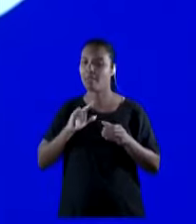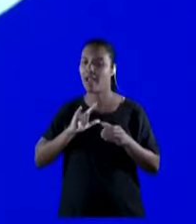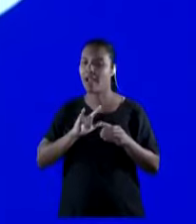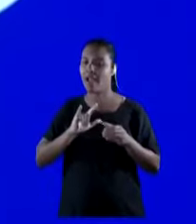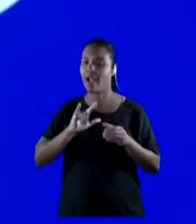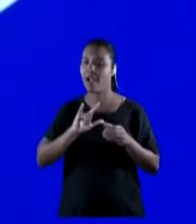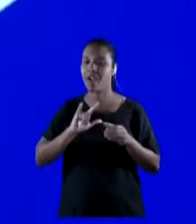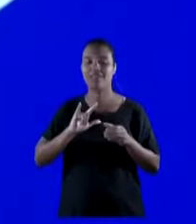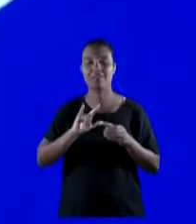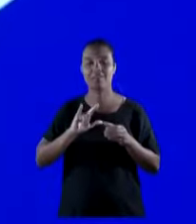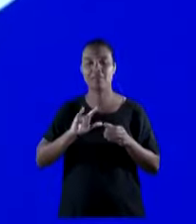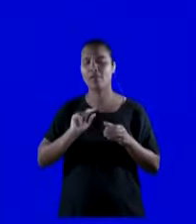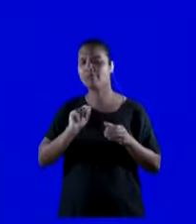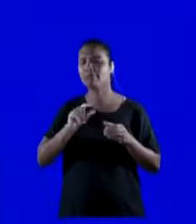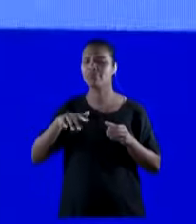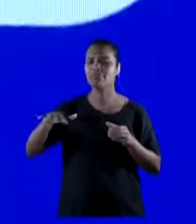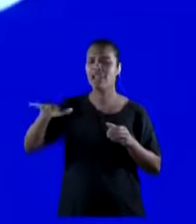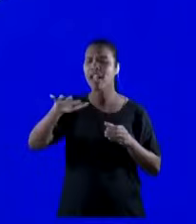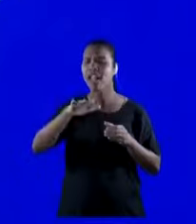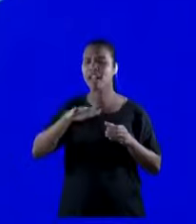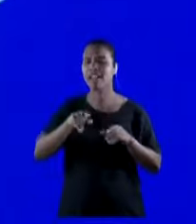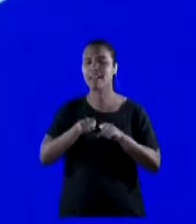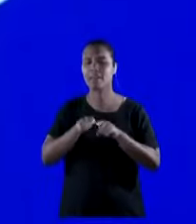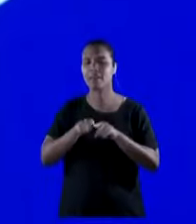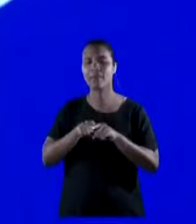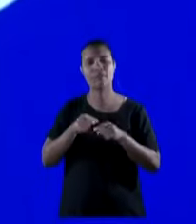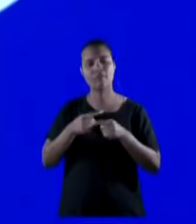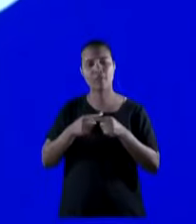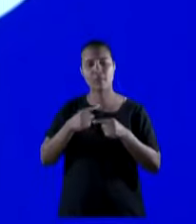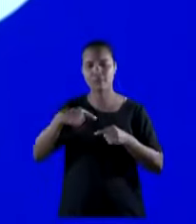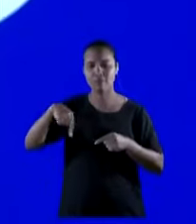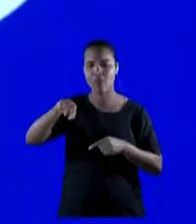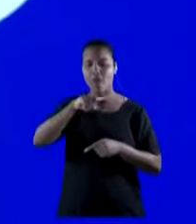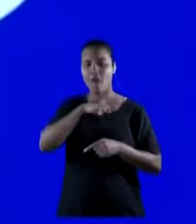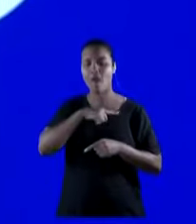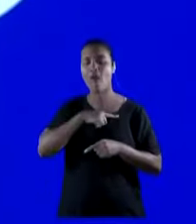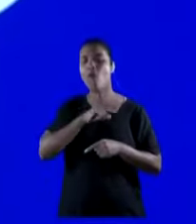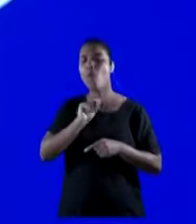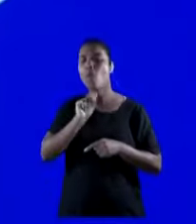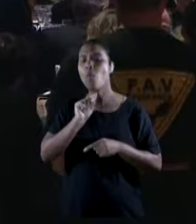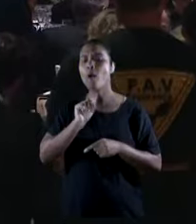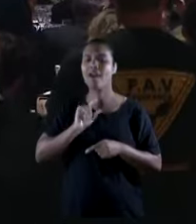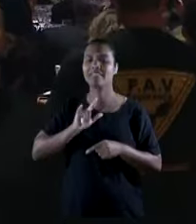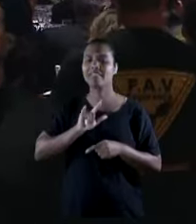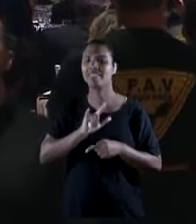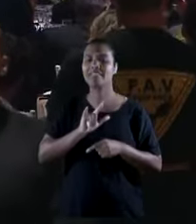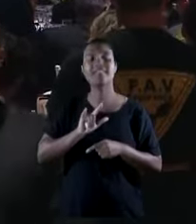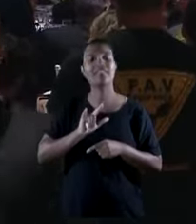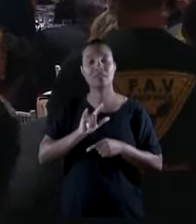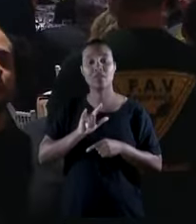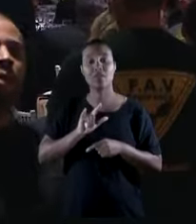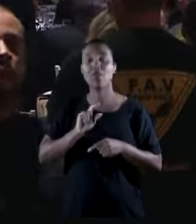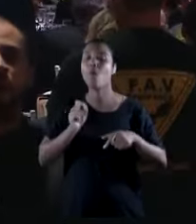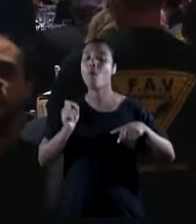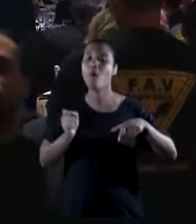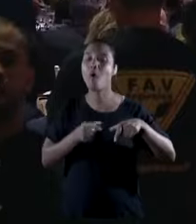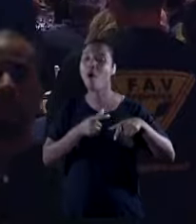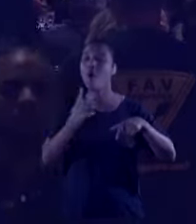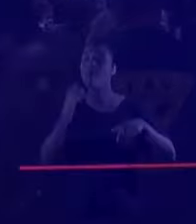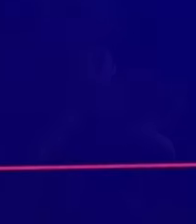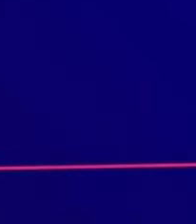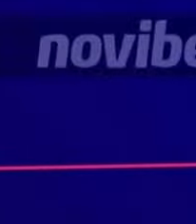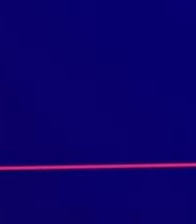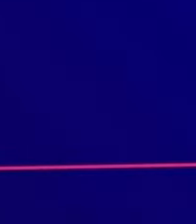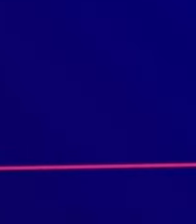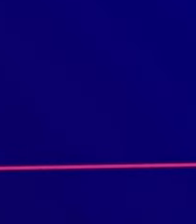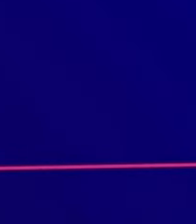todos vocês, porque é a coisa que a gente mais gosta de ver no futebol. Vamos conhecer o gol mais bonito no Vibet.